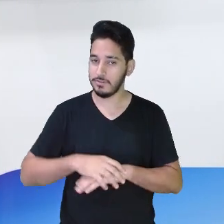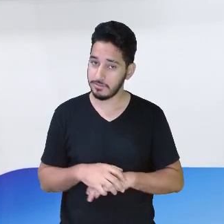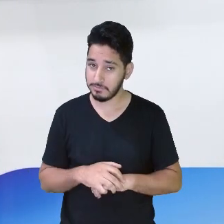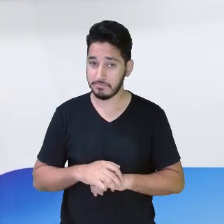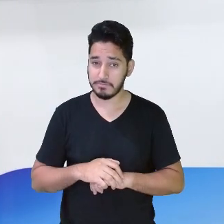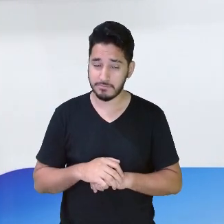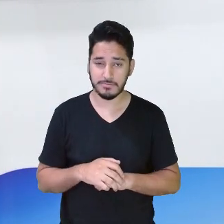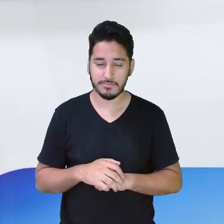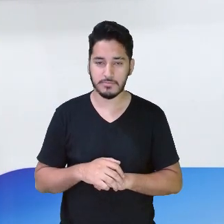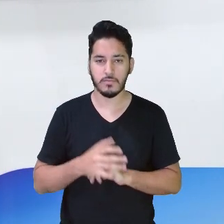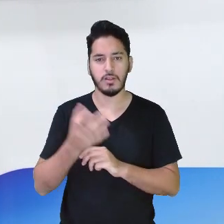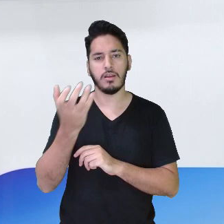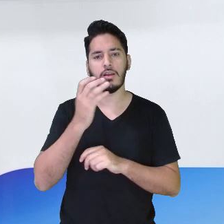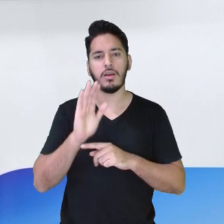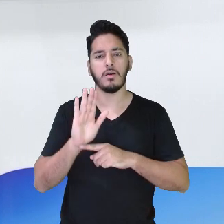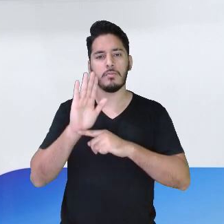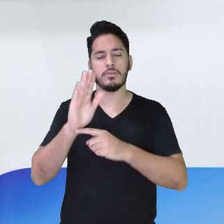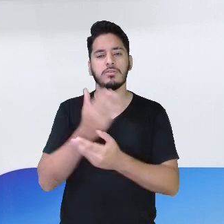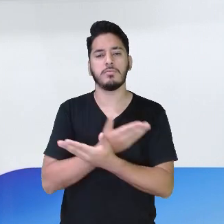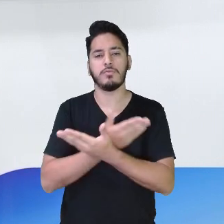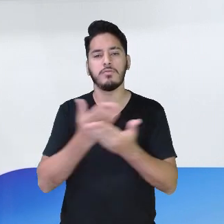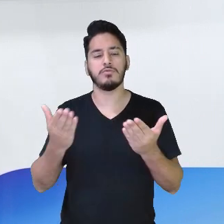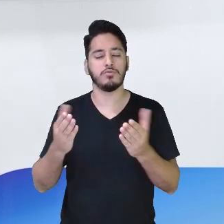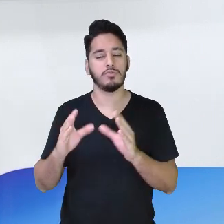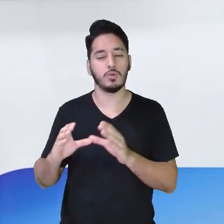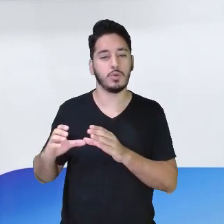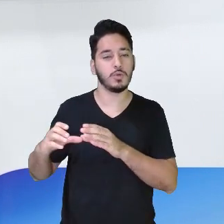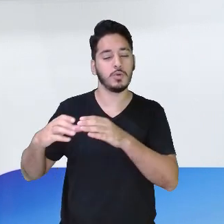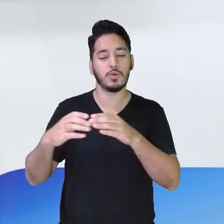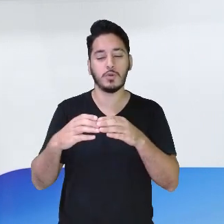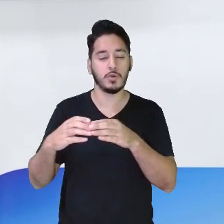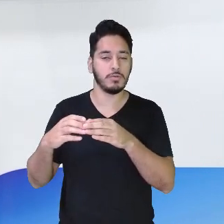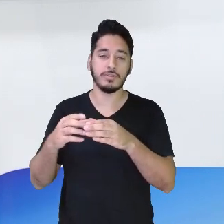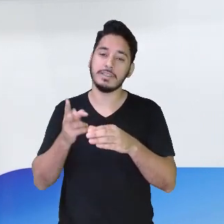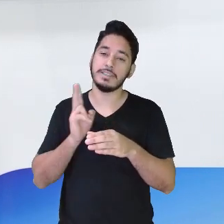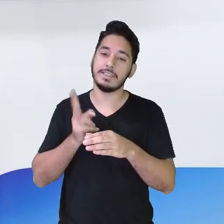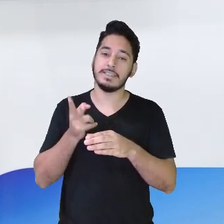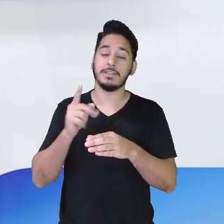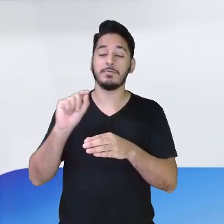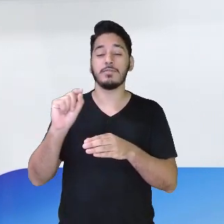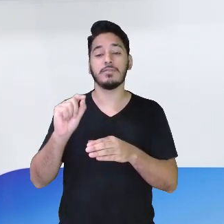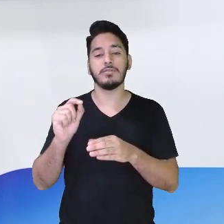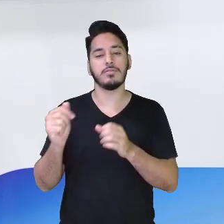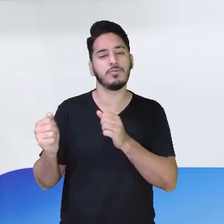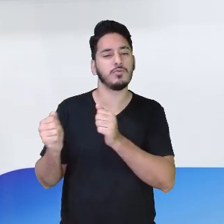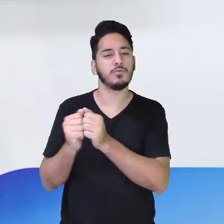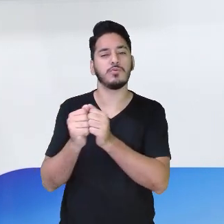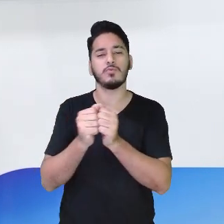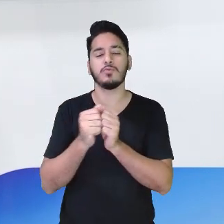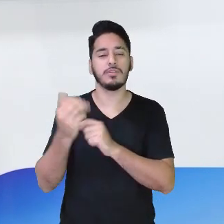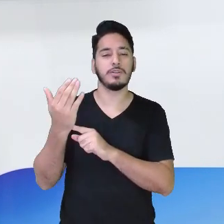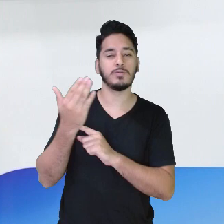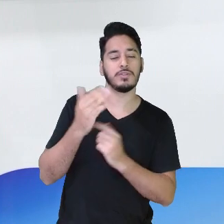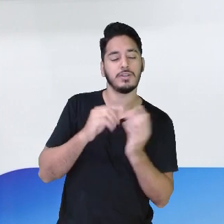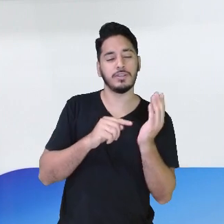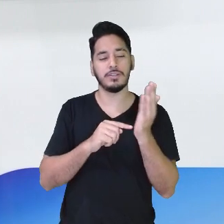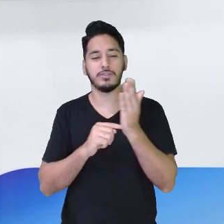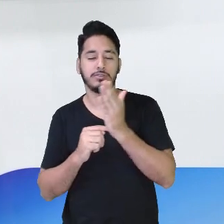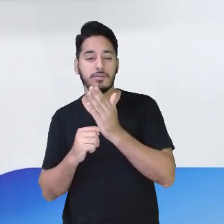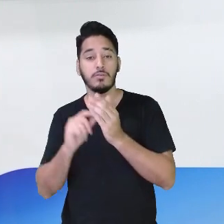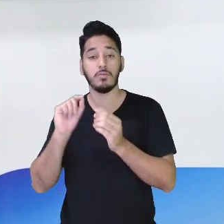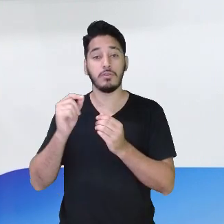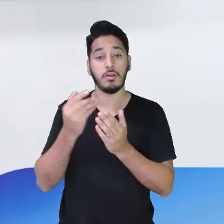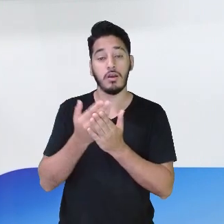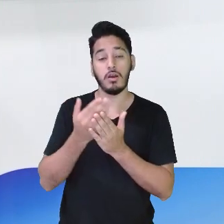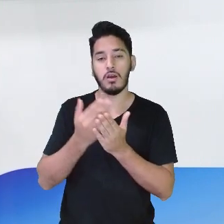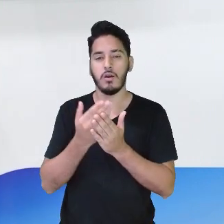portuguesa. Quero apresentar aqui a minha equipe, que como sempre está aqui nos ajudando, fazendo com que essa